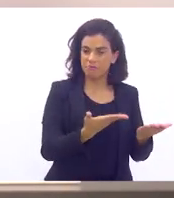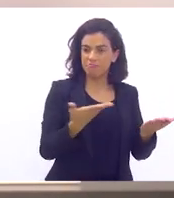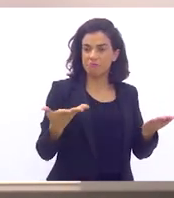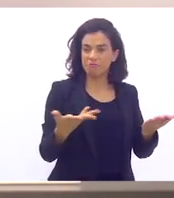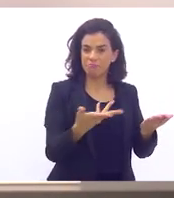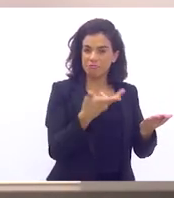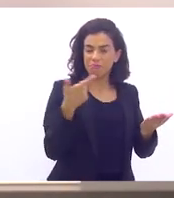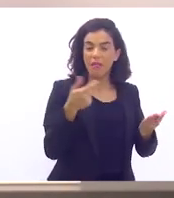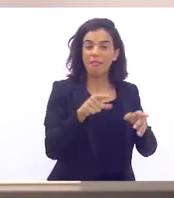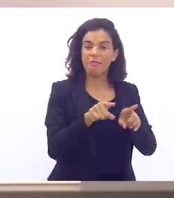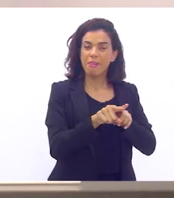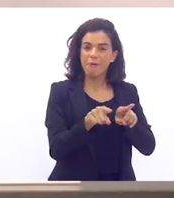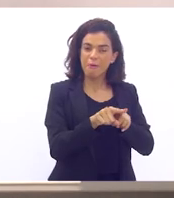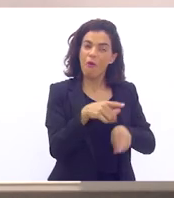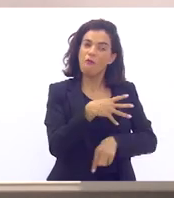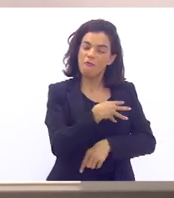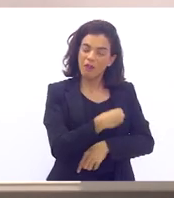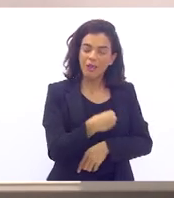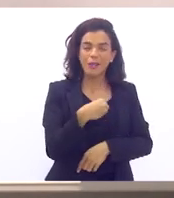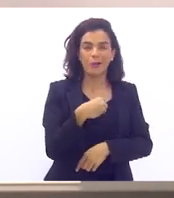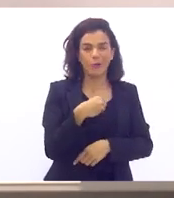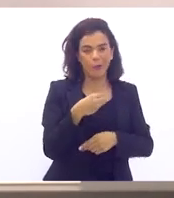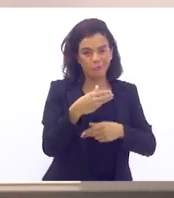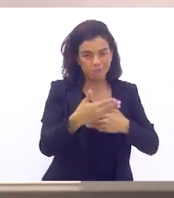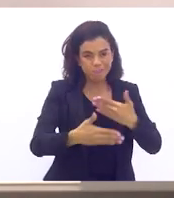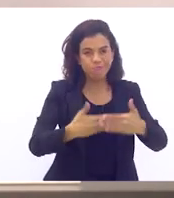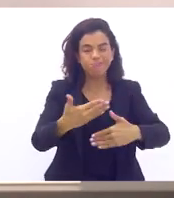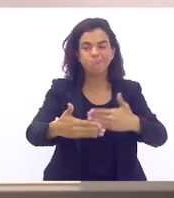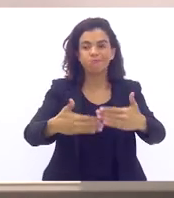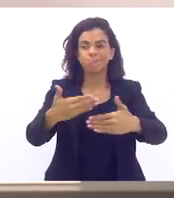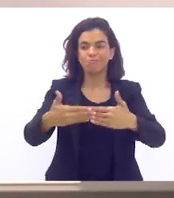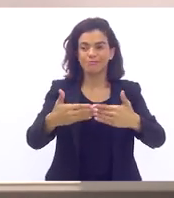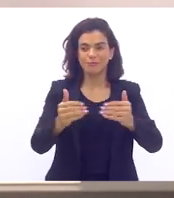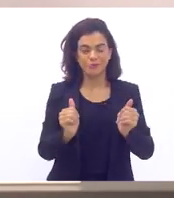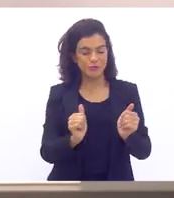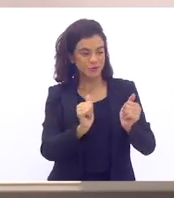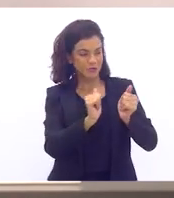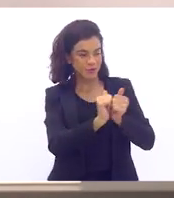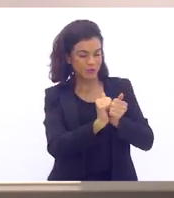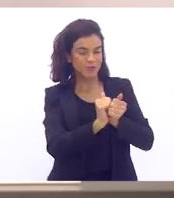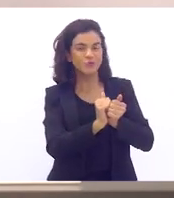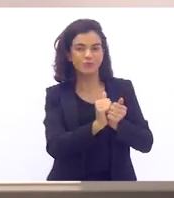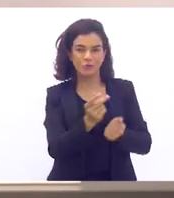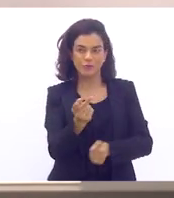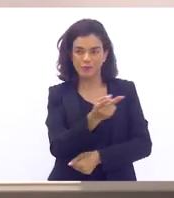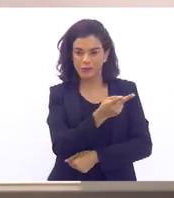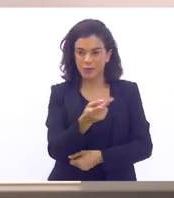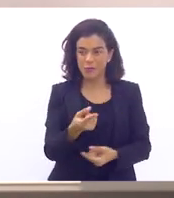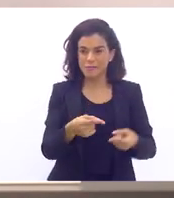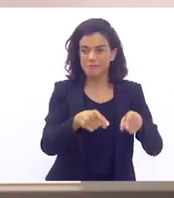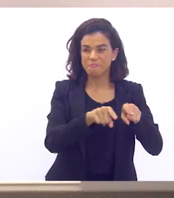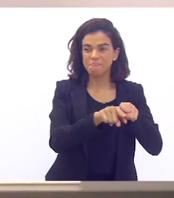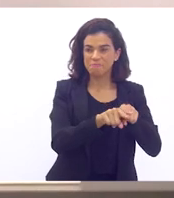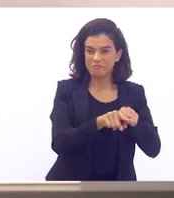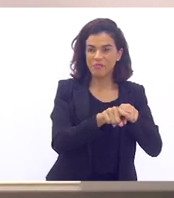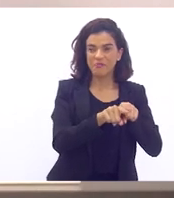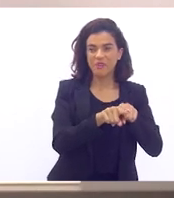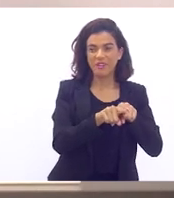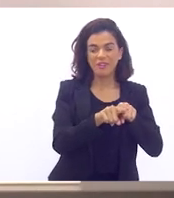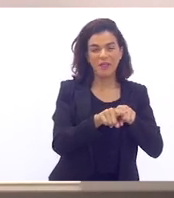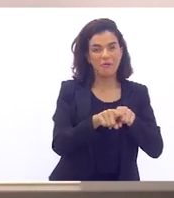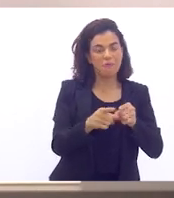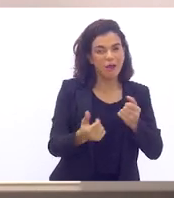uma grande figura pública também querido por todos e que eu tenho convicção ao lado do Thompson terá algumas missões ainda importantes aqui